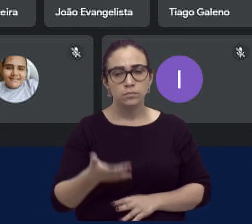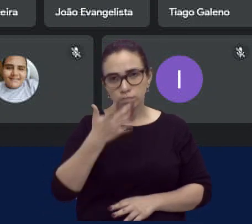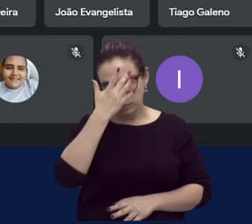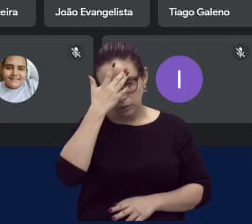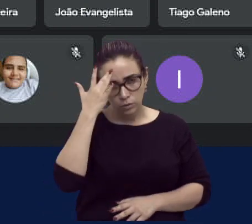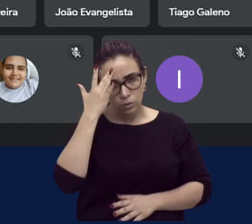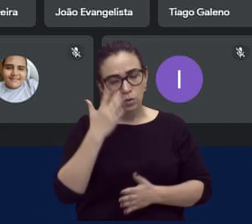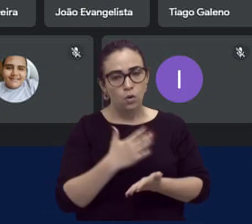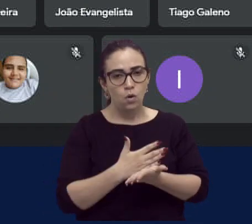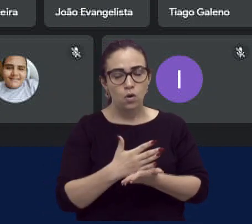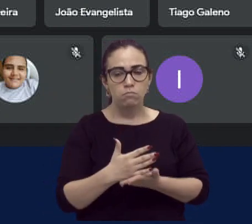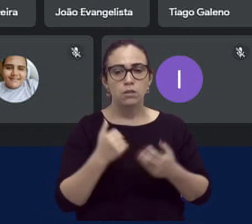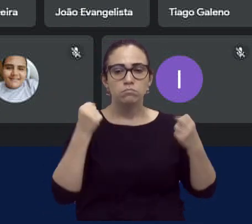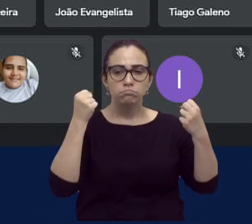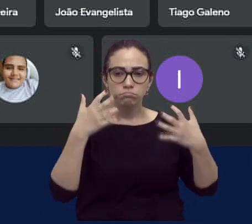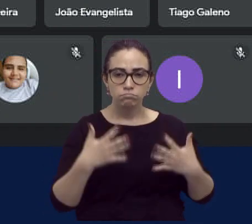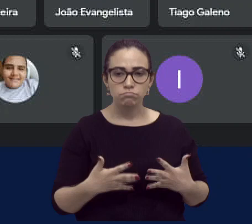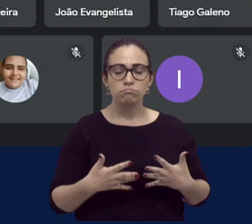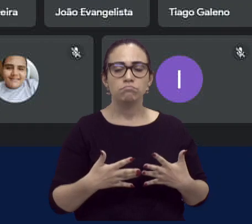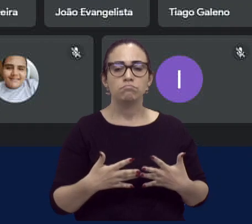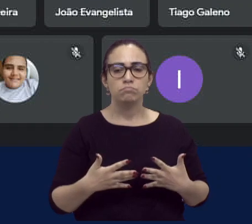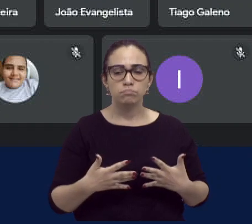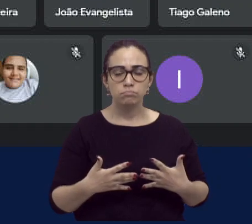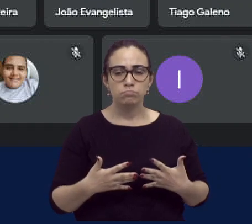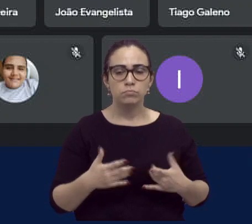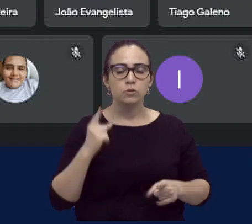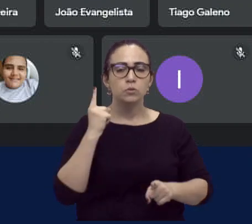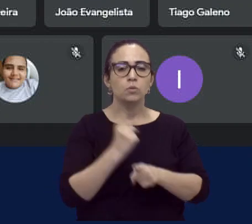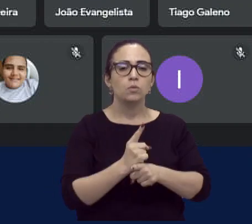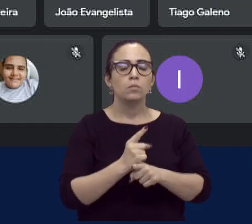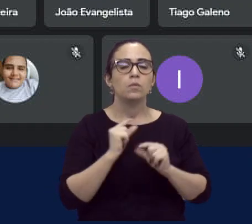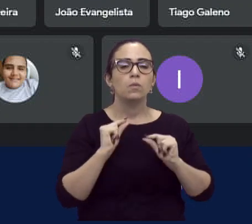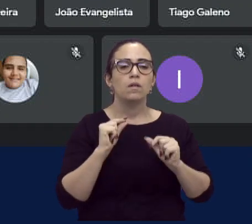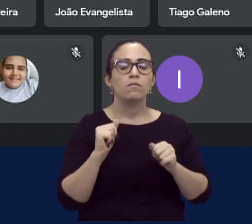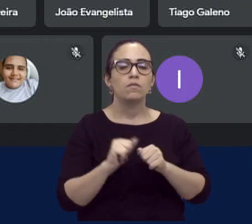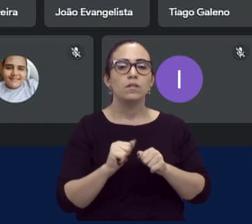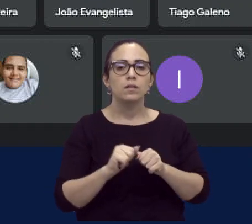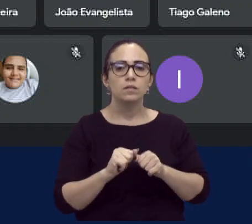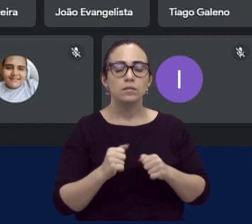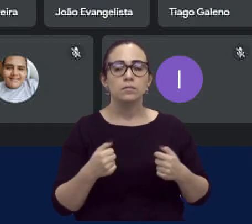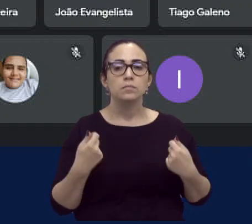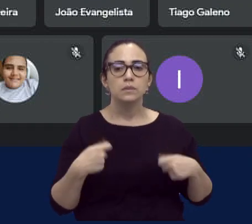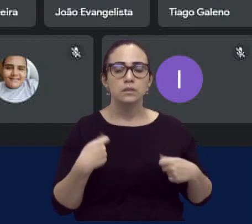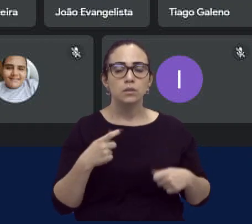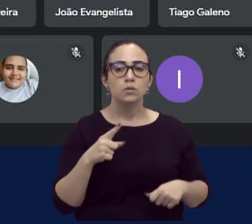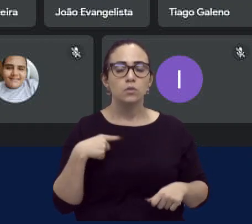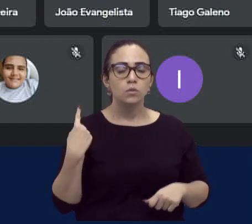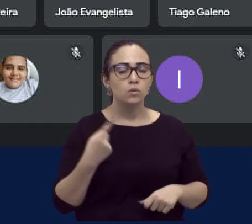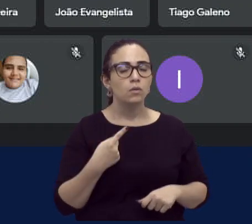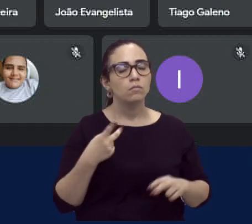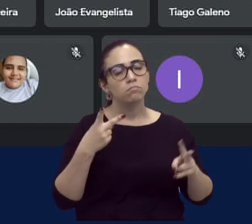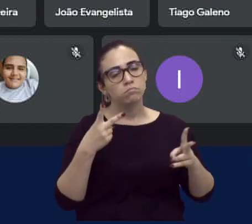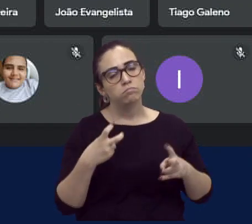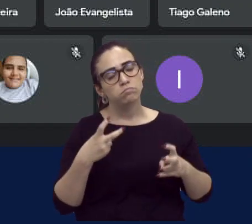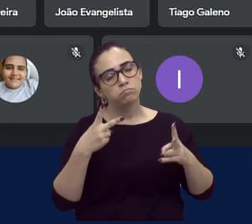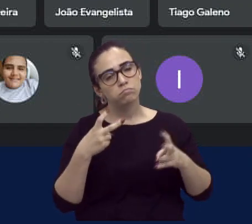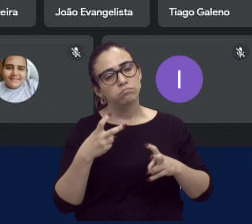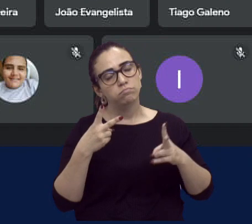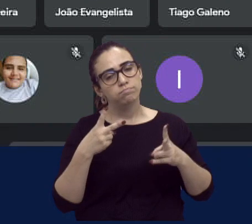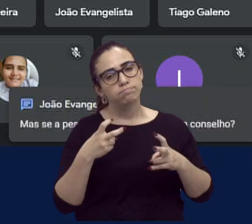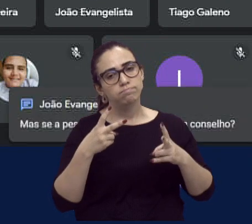nesse momento ela mesma descubra o que fazer. Mas o ideal é a gente realmente escutar.